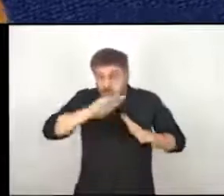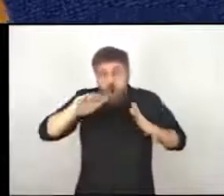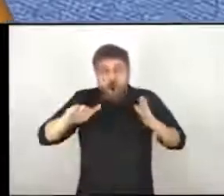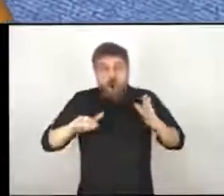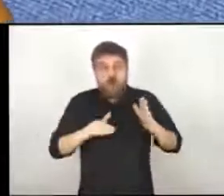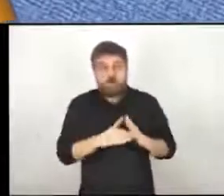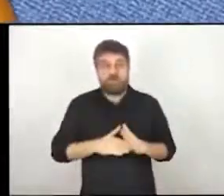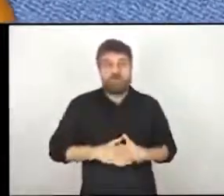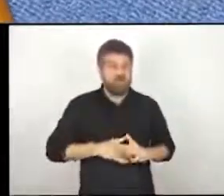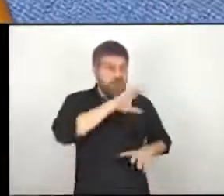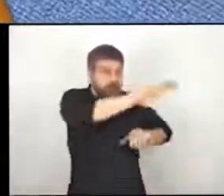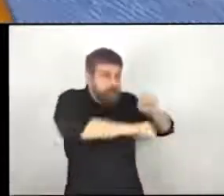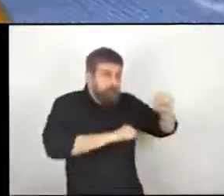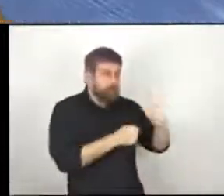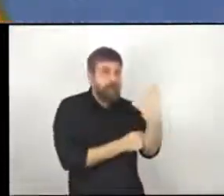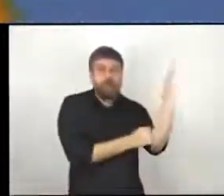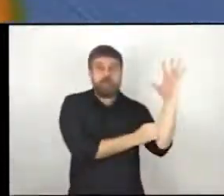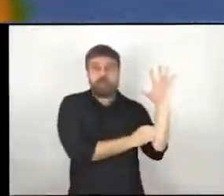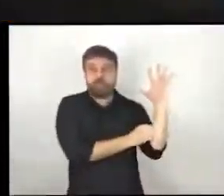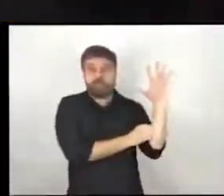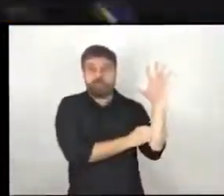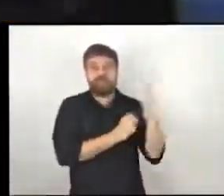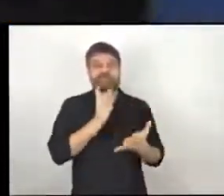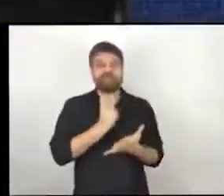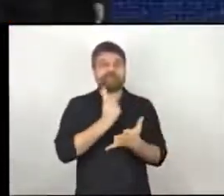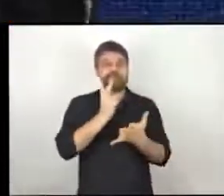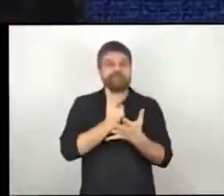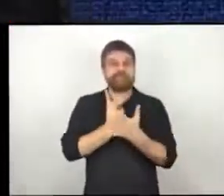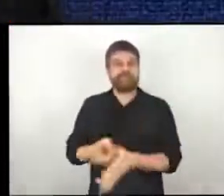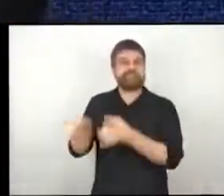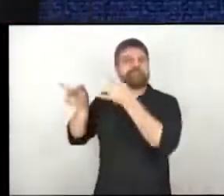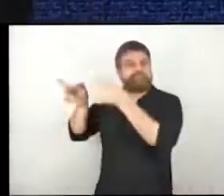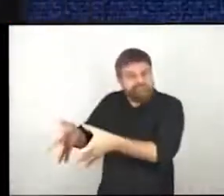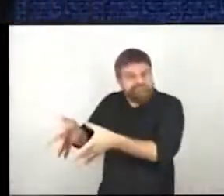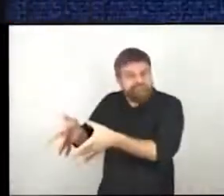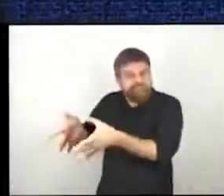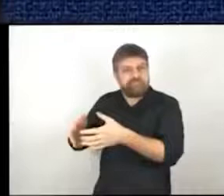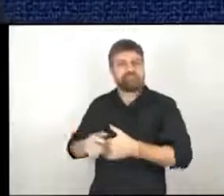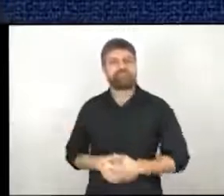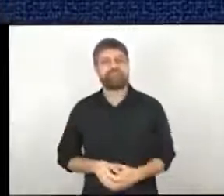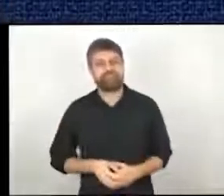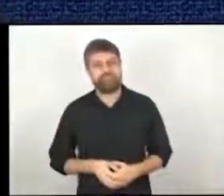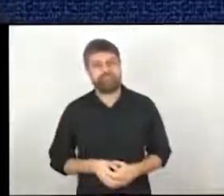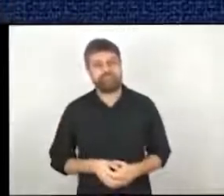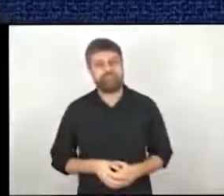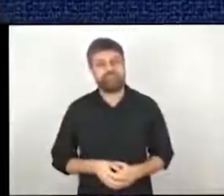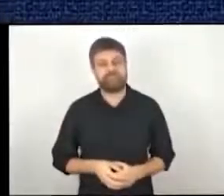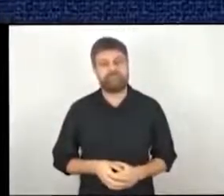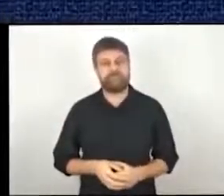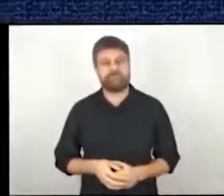E tudo isso, apesar de sair de lugares diferentes da natureza, pode acabar indo para o mesmo lugar.